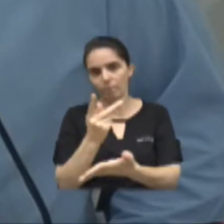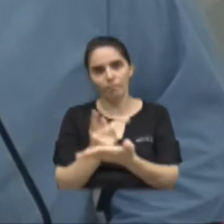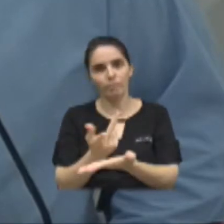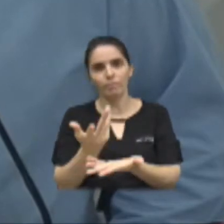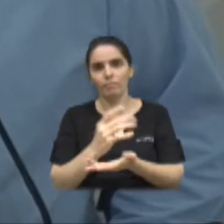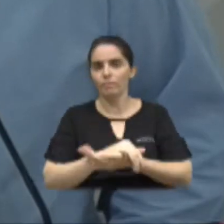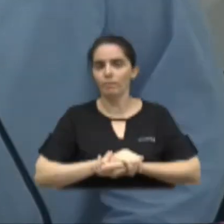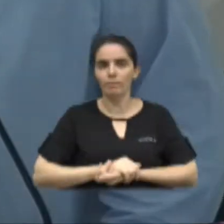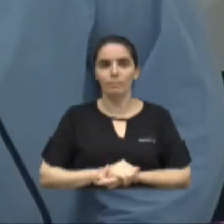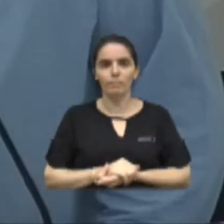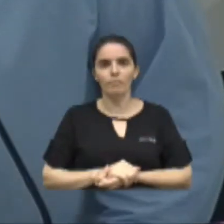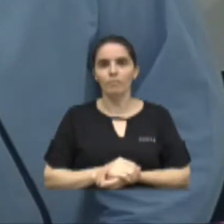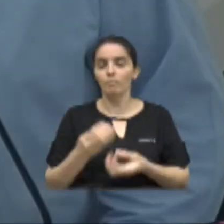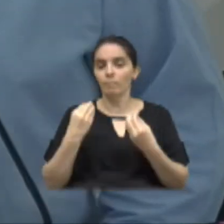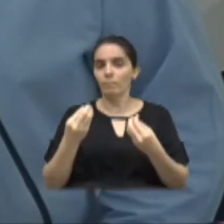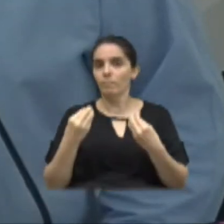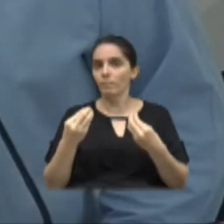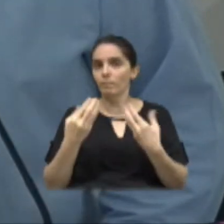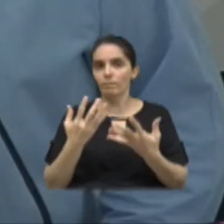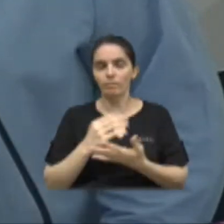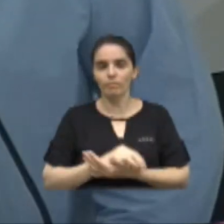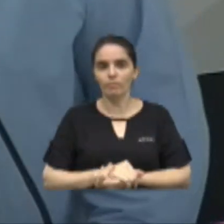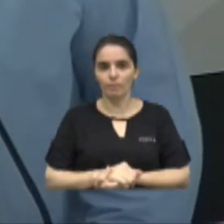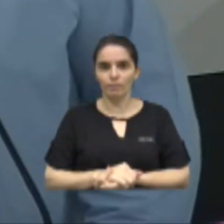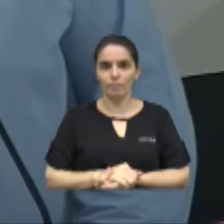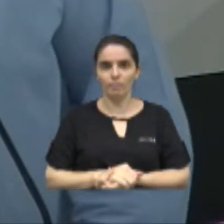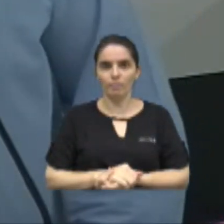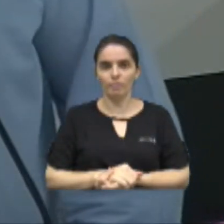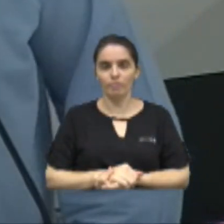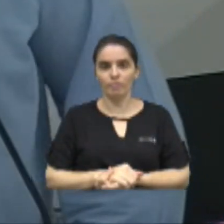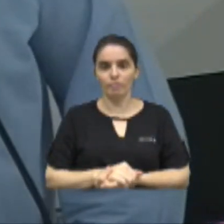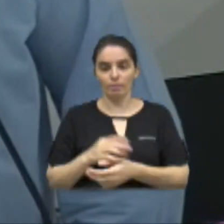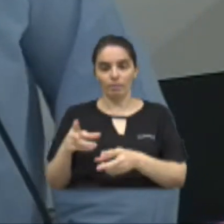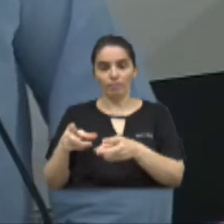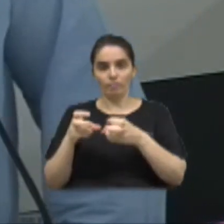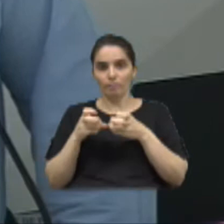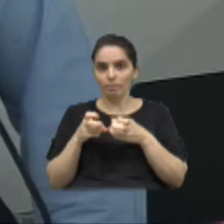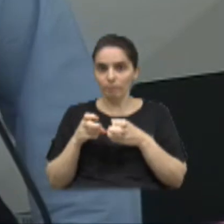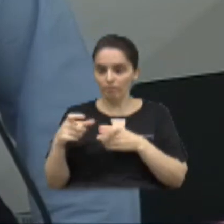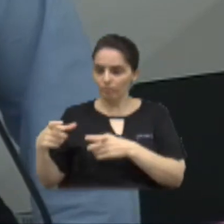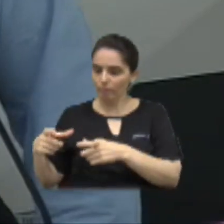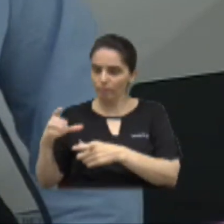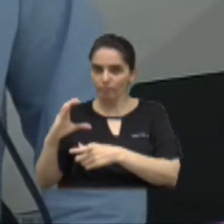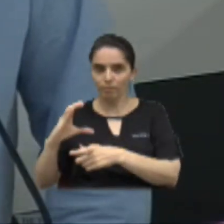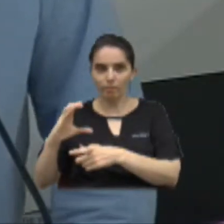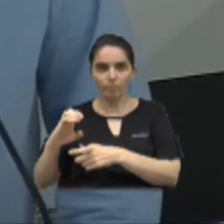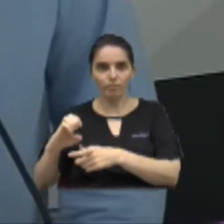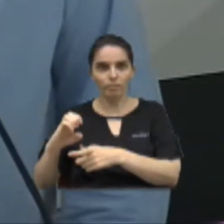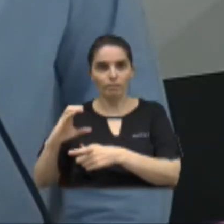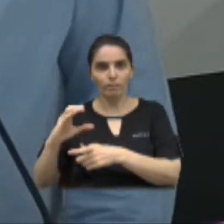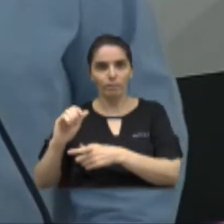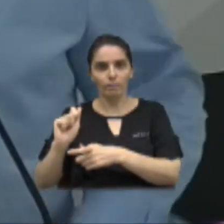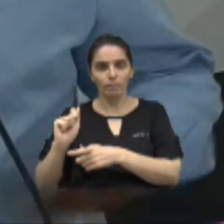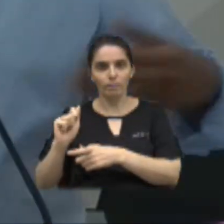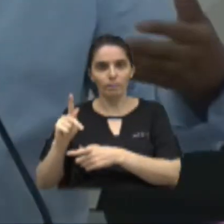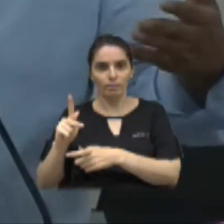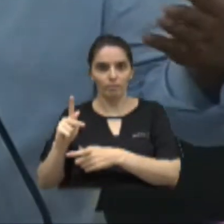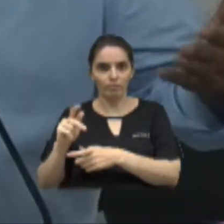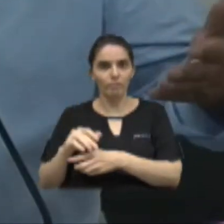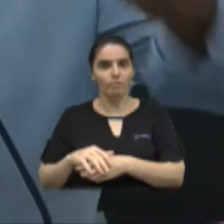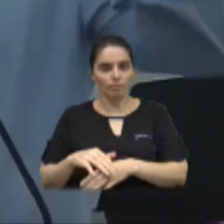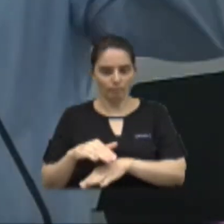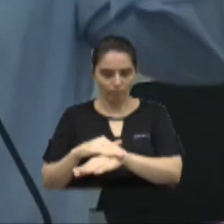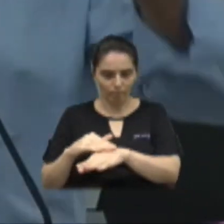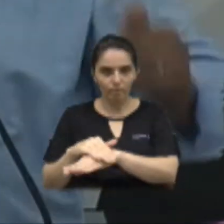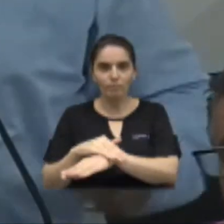Não dá para entender isso também. Que ouça a população lá da SECAP. Que vá lá, ouça eles, que pondere